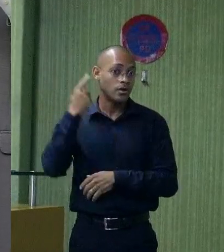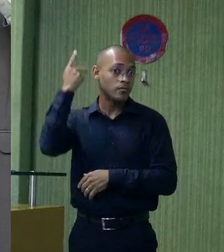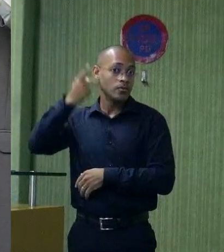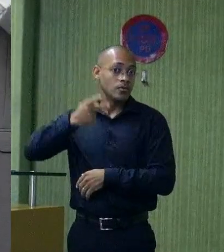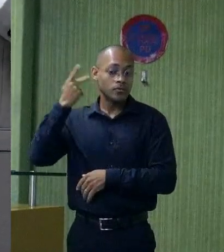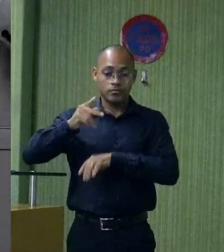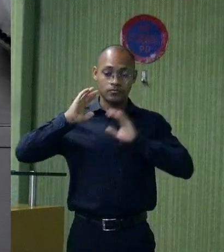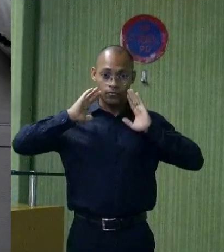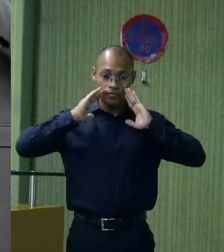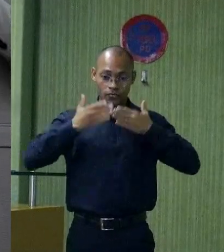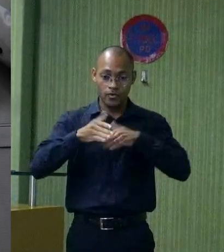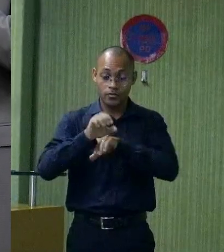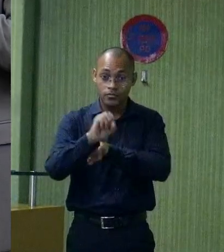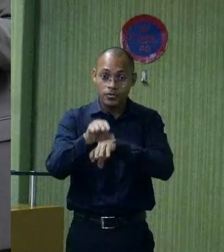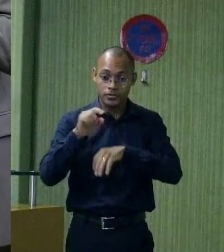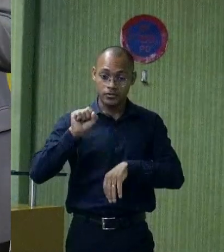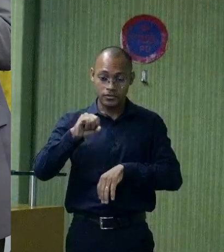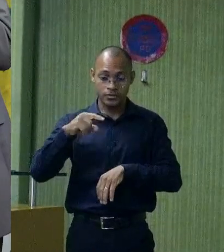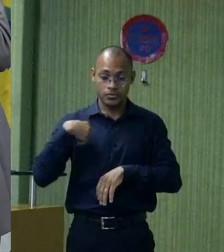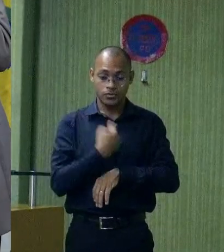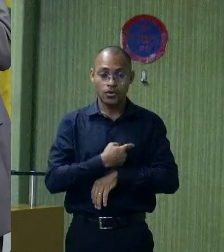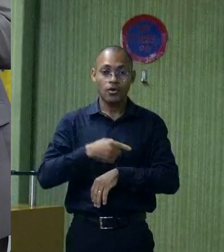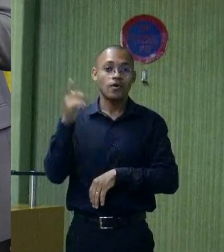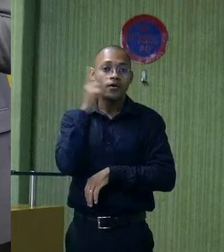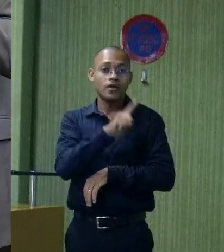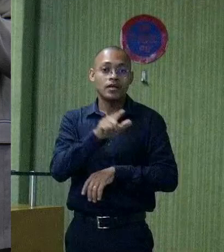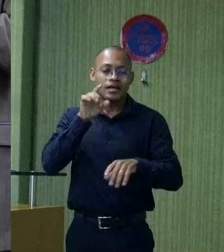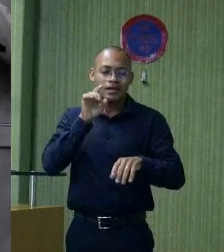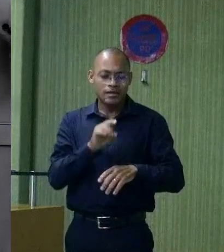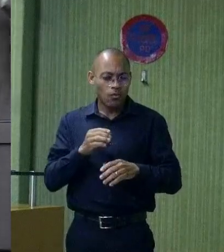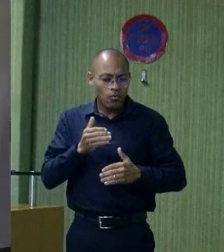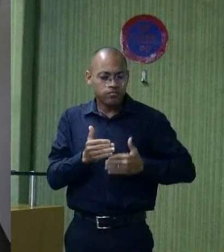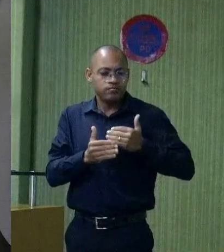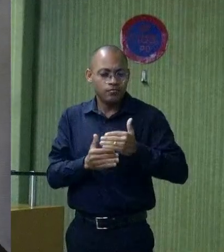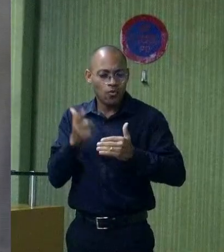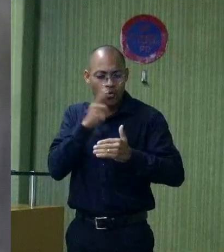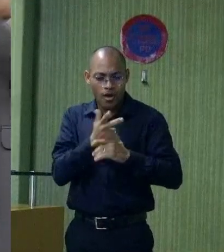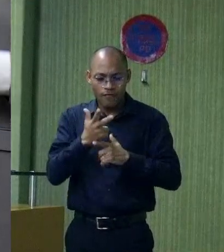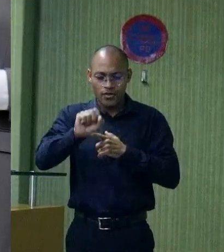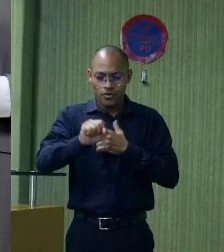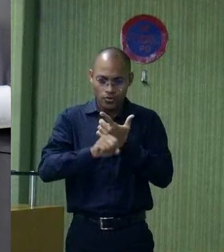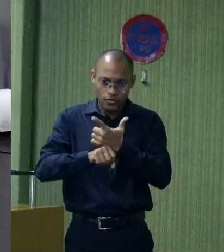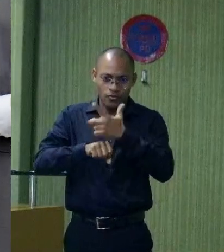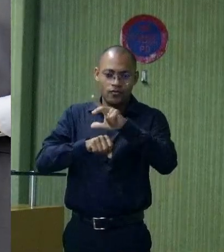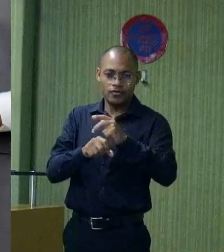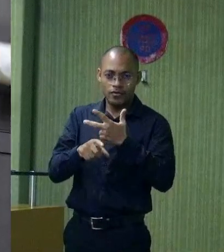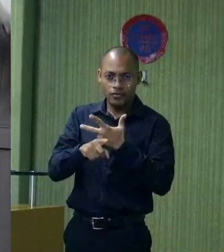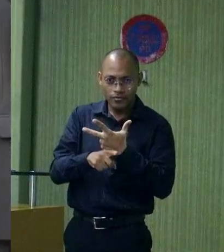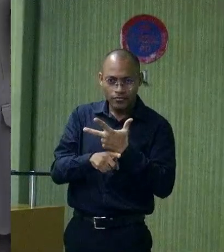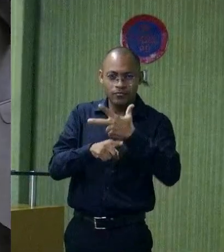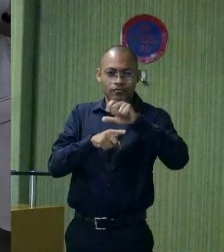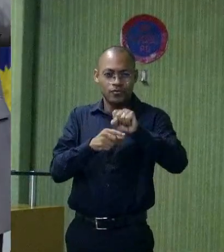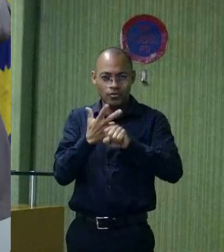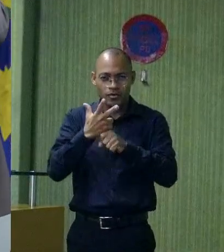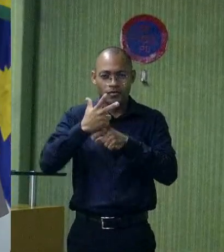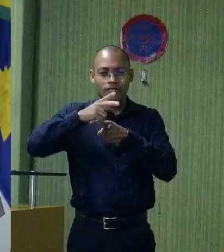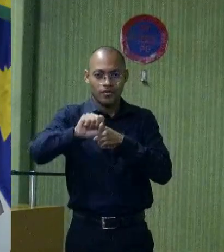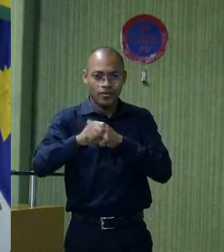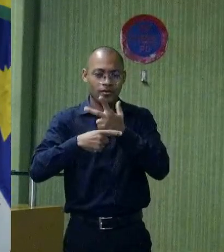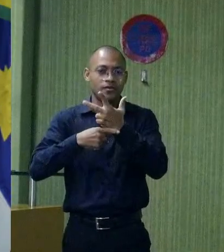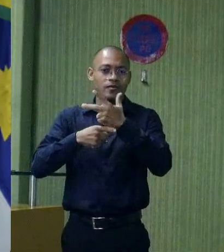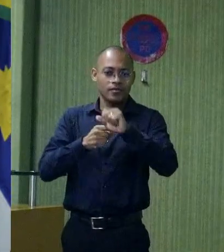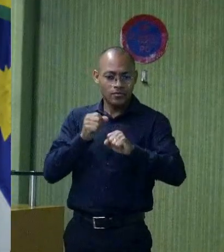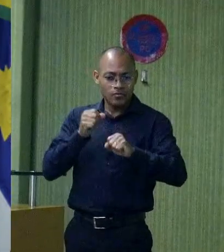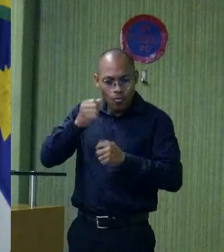ser conseguido né Cada Vitória Nossa quando você consegue um professor específico para uma determinada turma um apoio na Educação